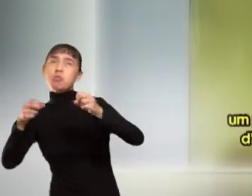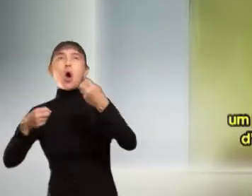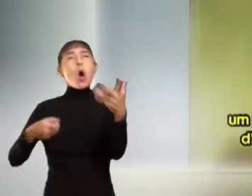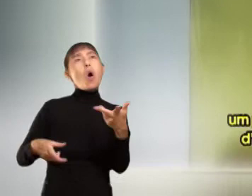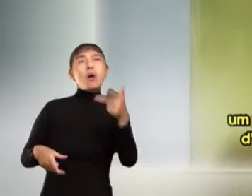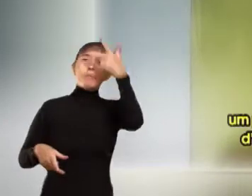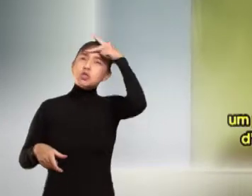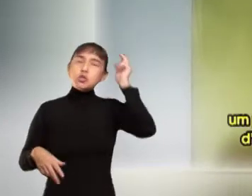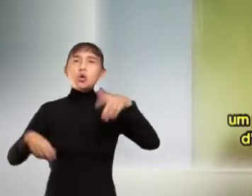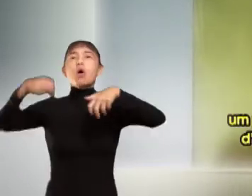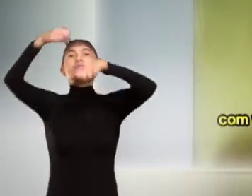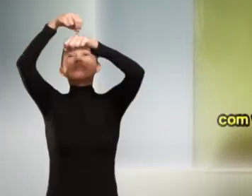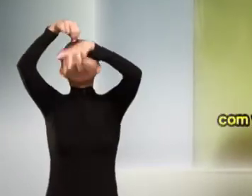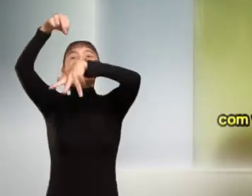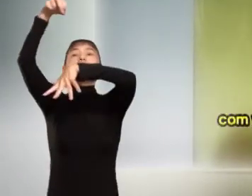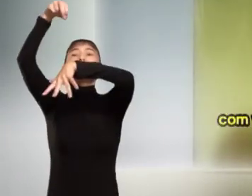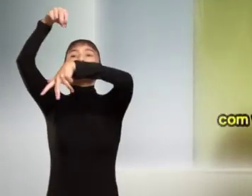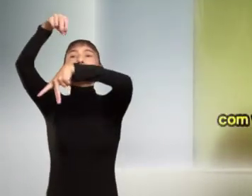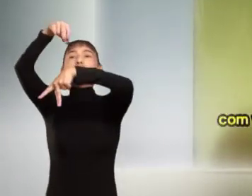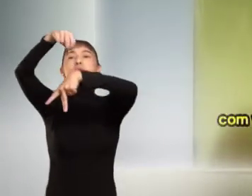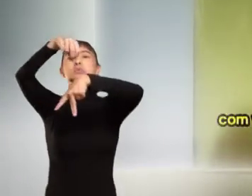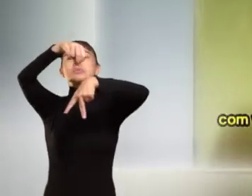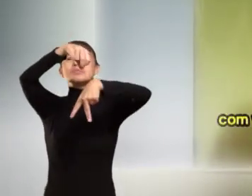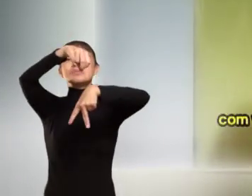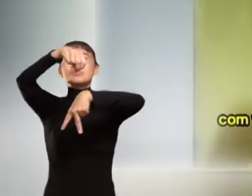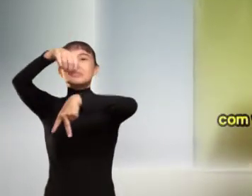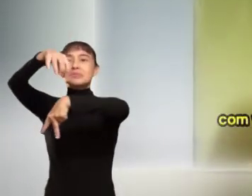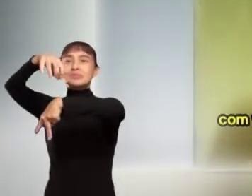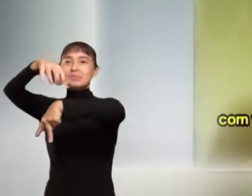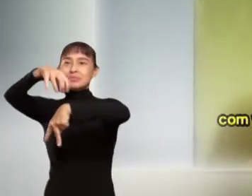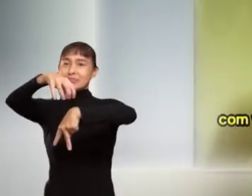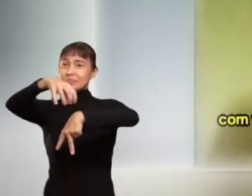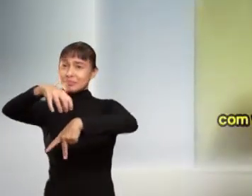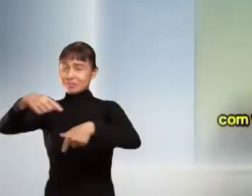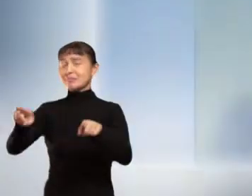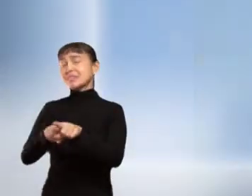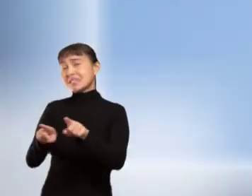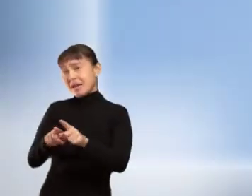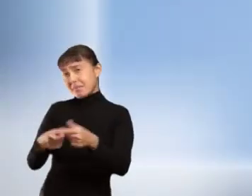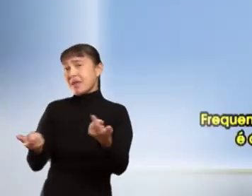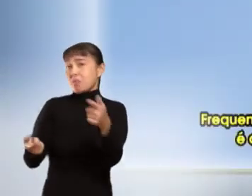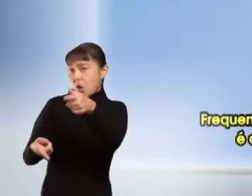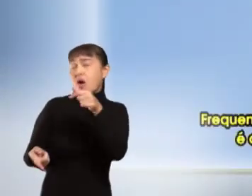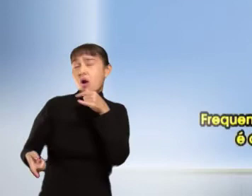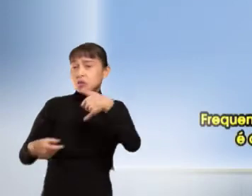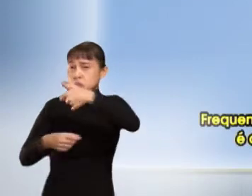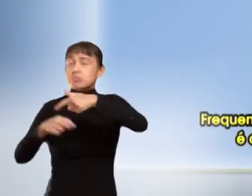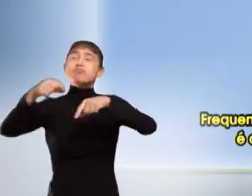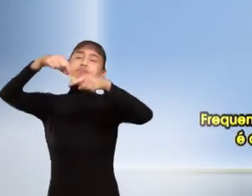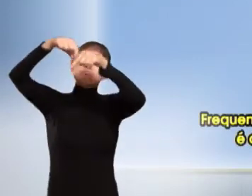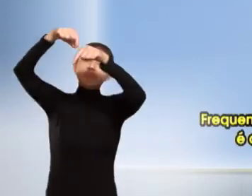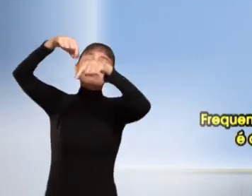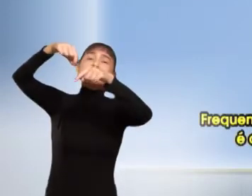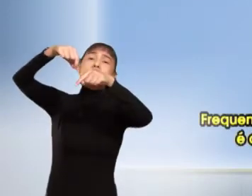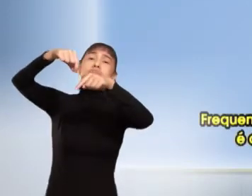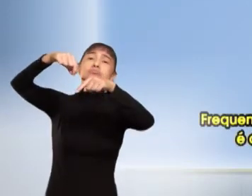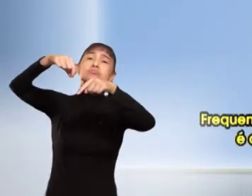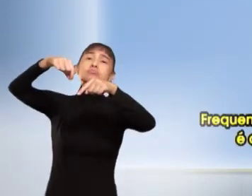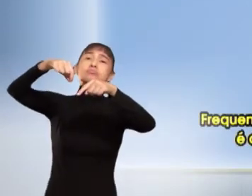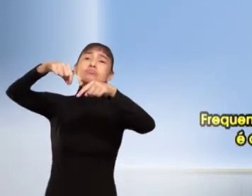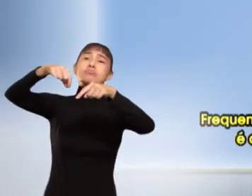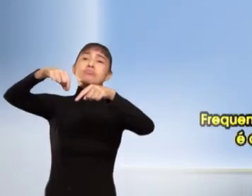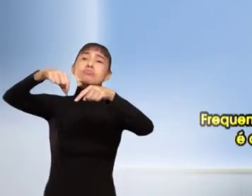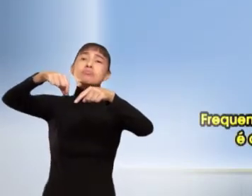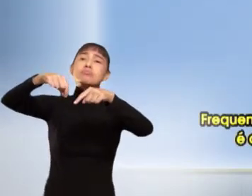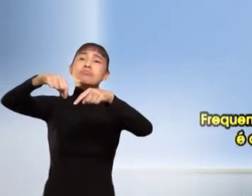a gota d'água se deslocará com velocidade constante e em linha reta. Frequentemente, este